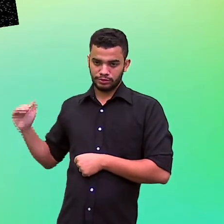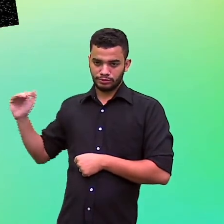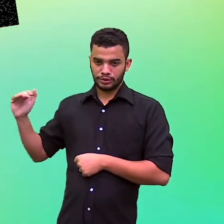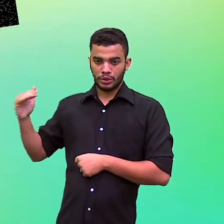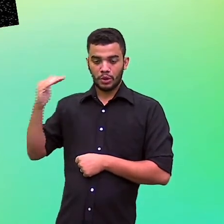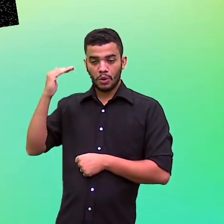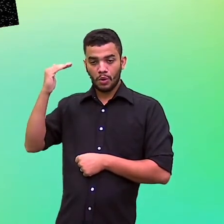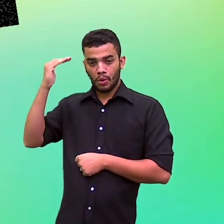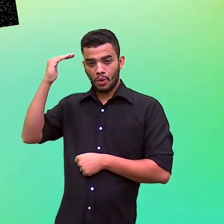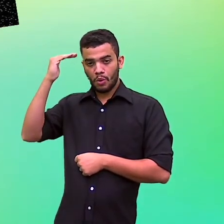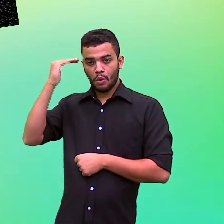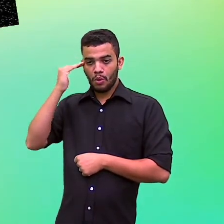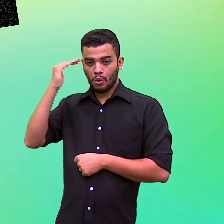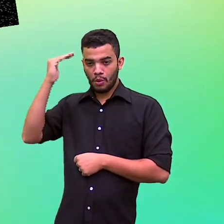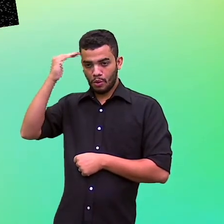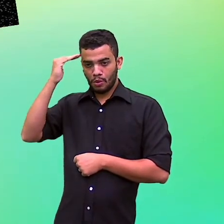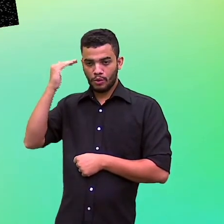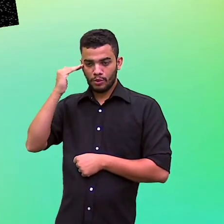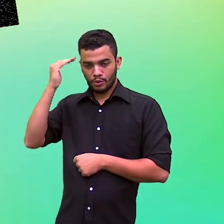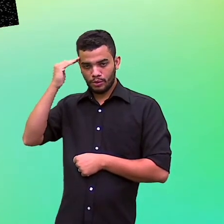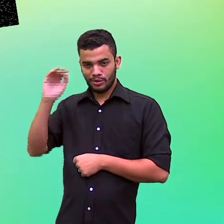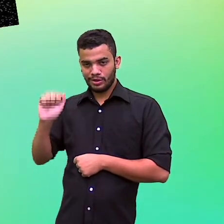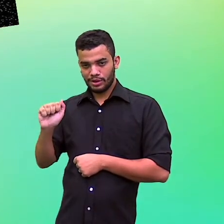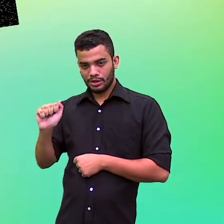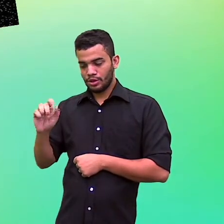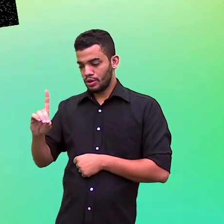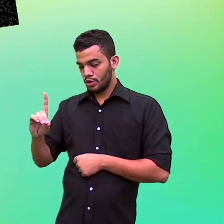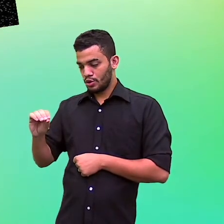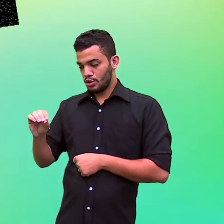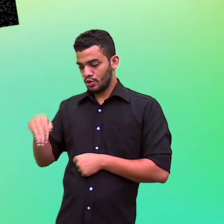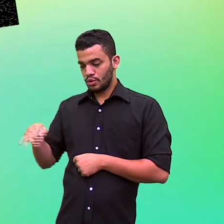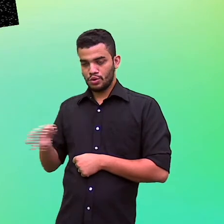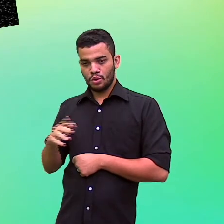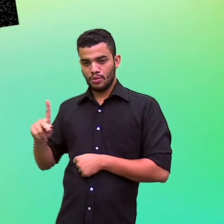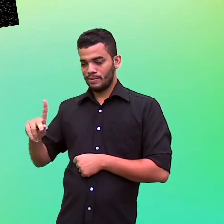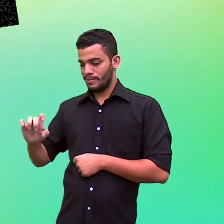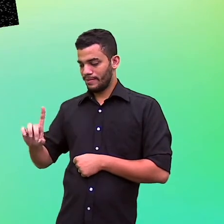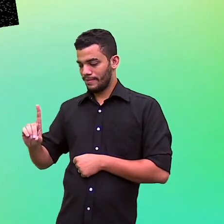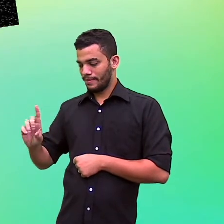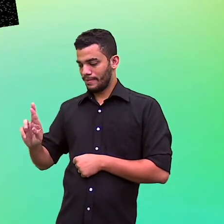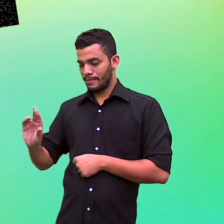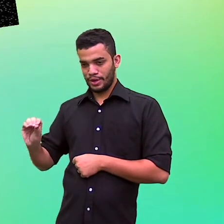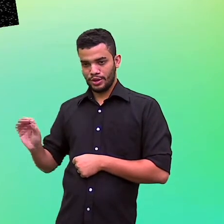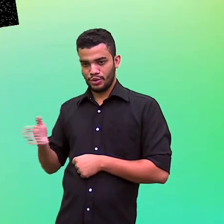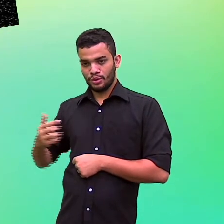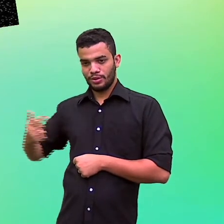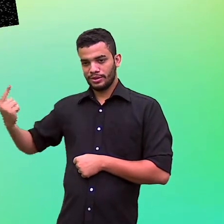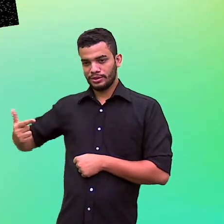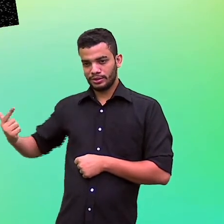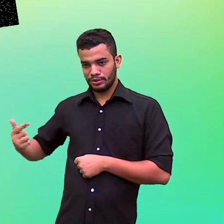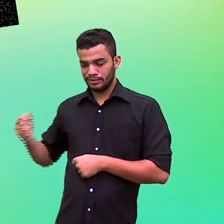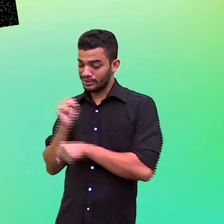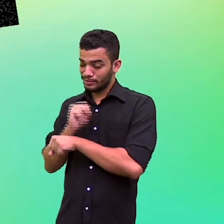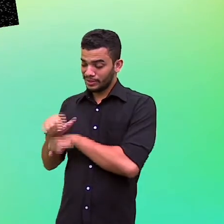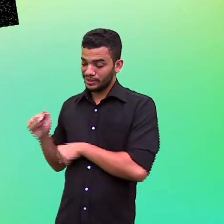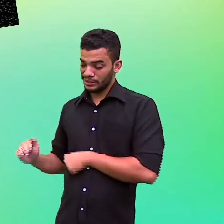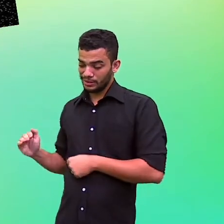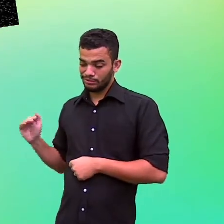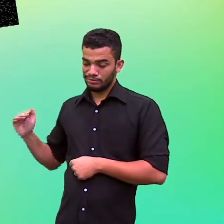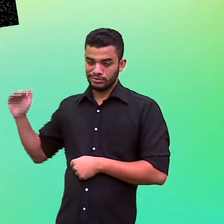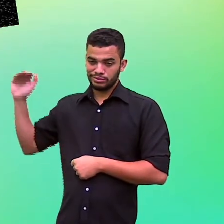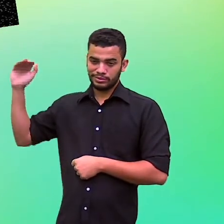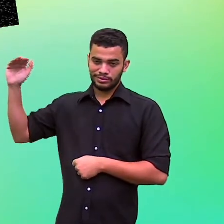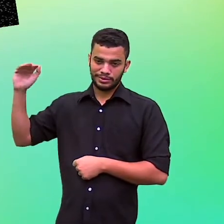entender melhor quando a gente vê aqui na imagem que aparece esse mapa mental. Quando se